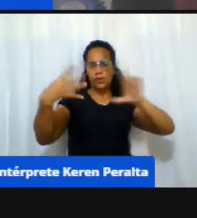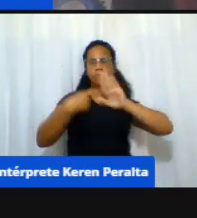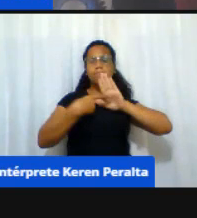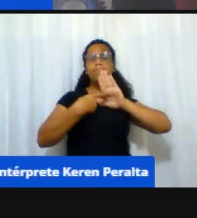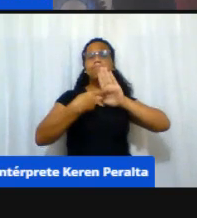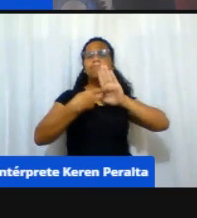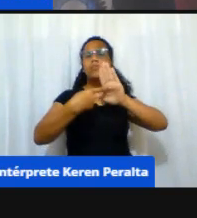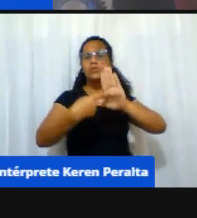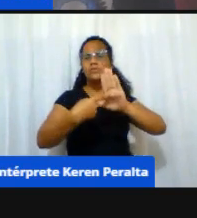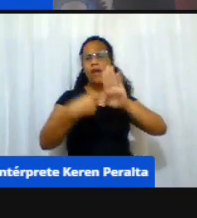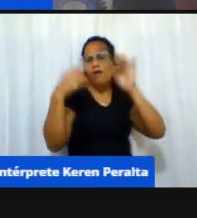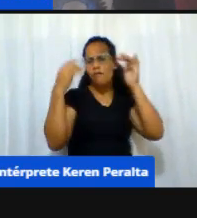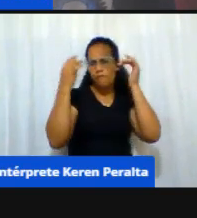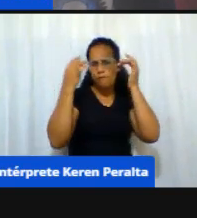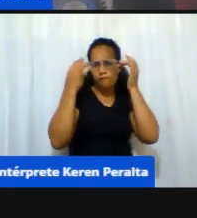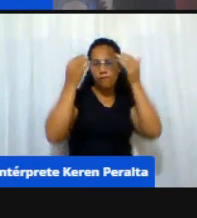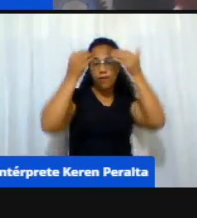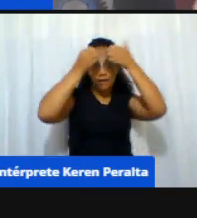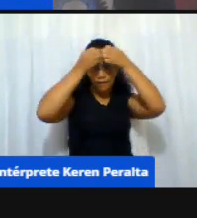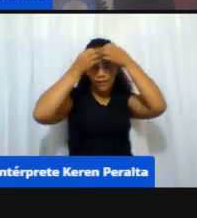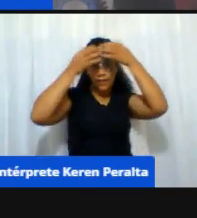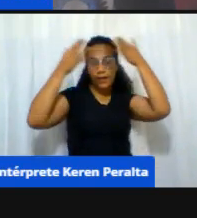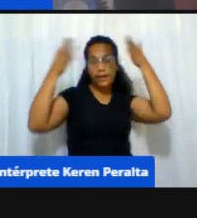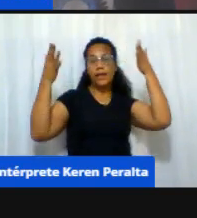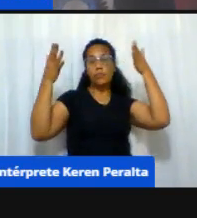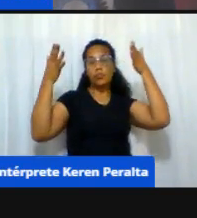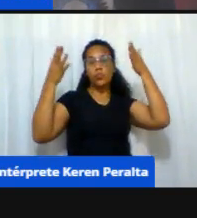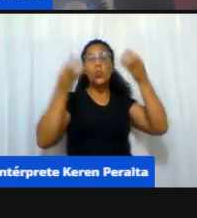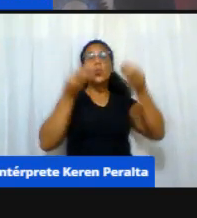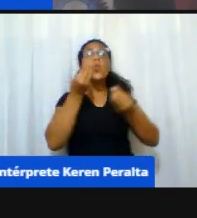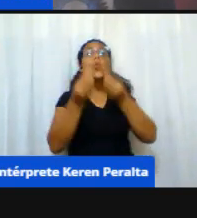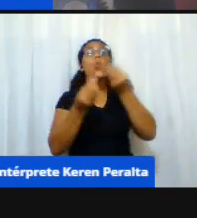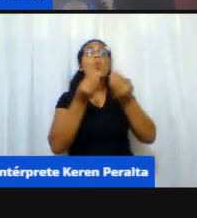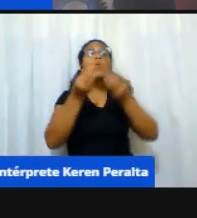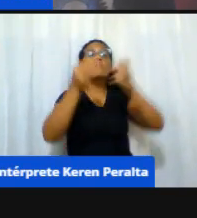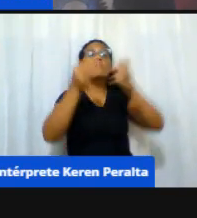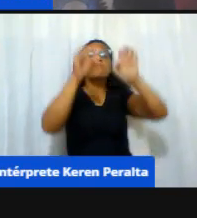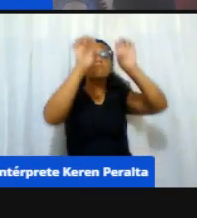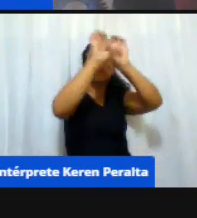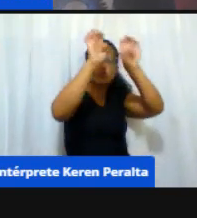a estrutura das tabelas em que as habilidades são agrupadas.